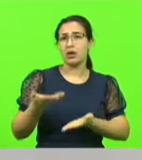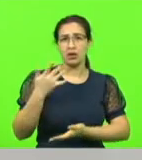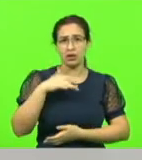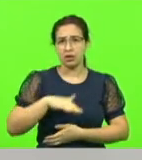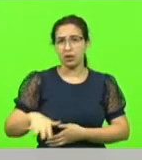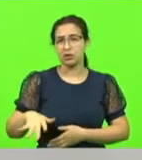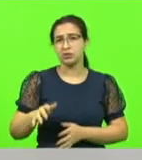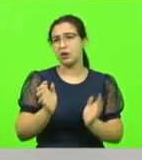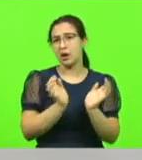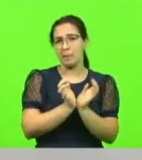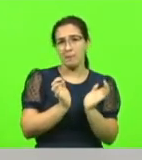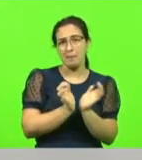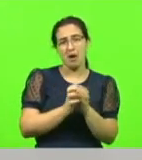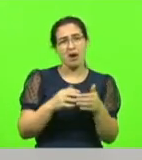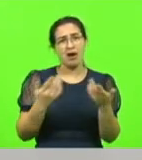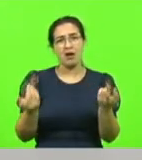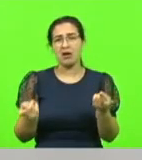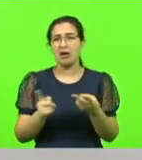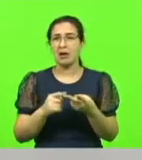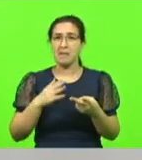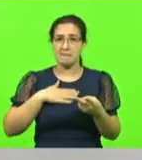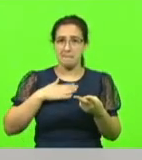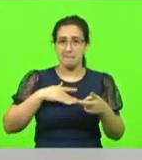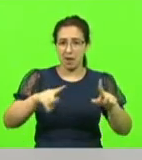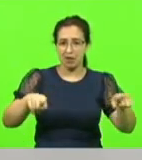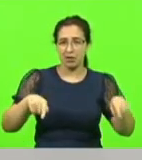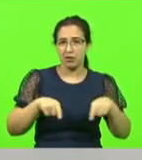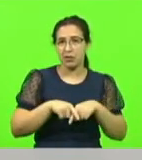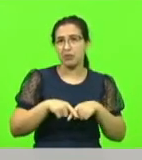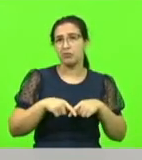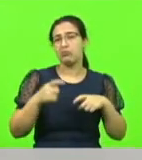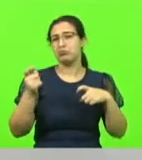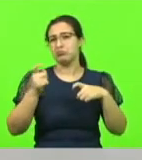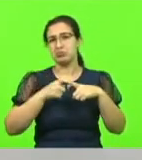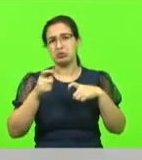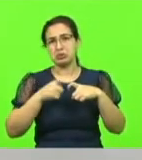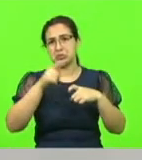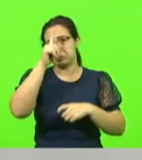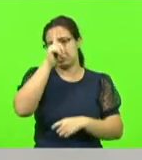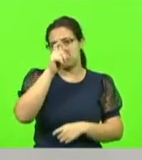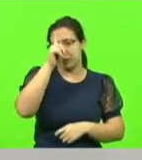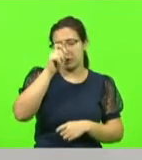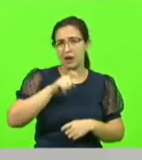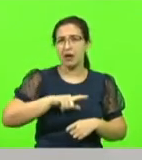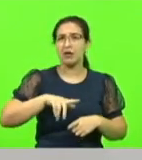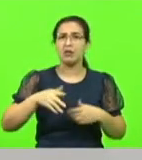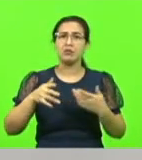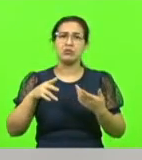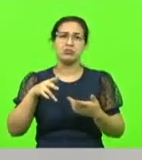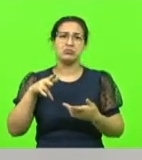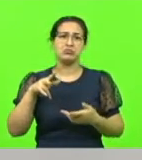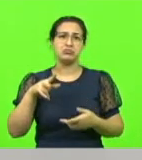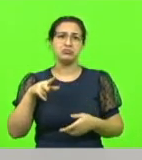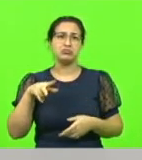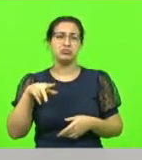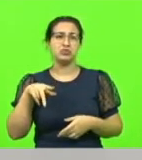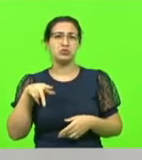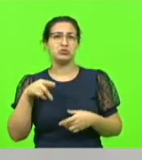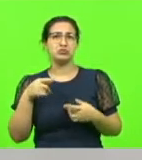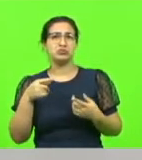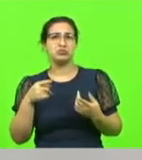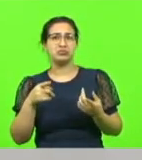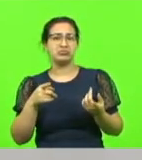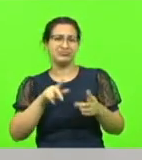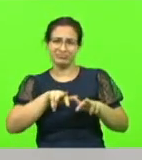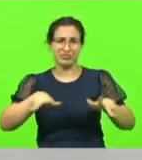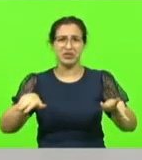APAES, seja no meu consultório, nos hospitais, nos postos de saúde do SUS, enfim, vida de médico do dia a